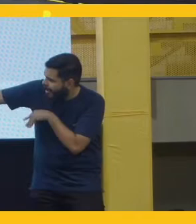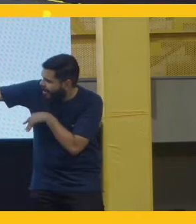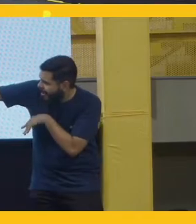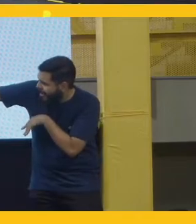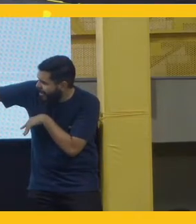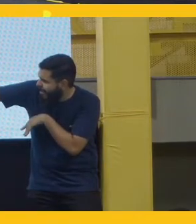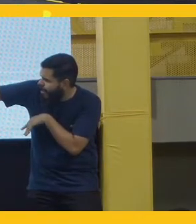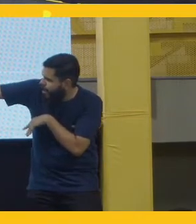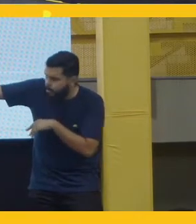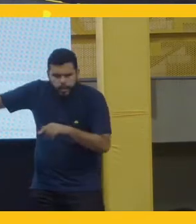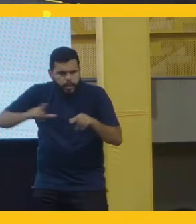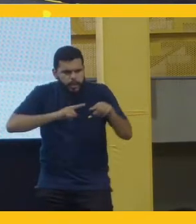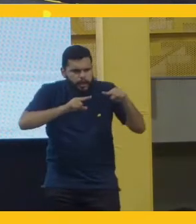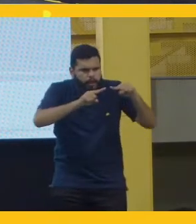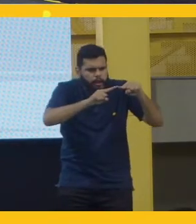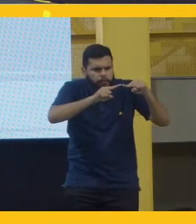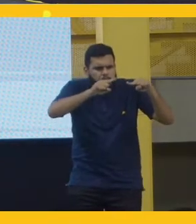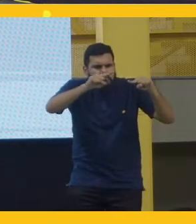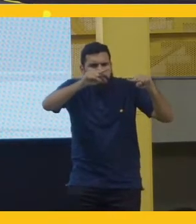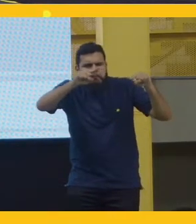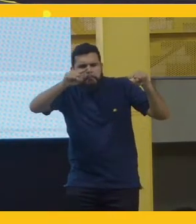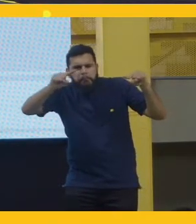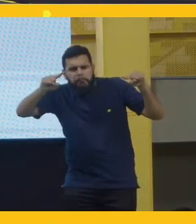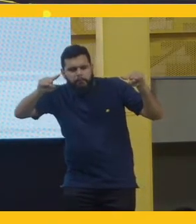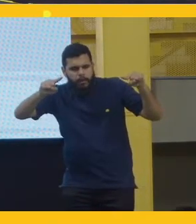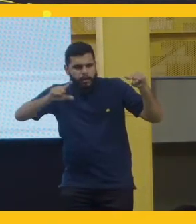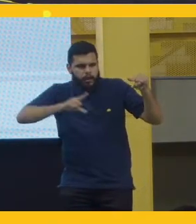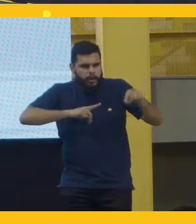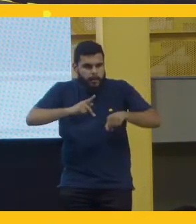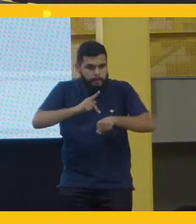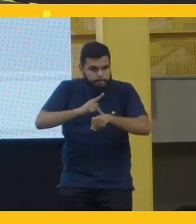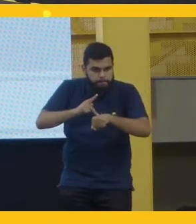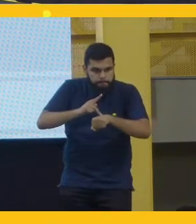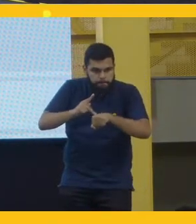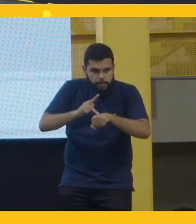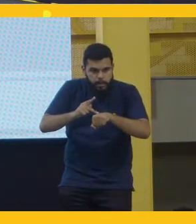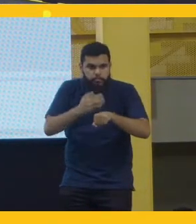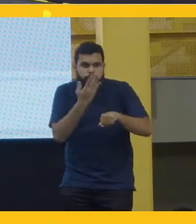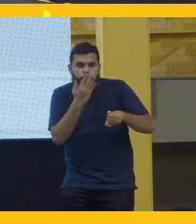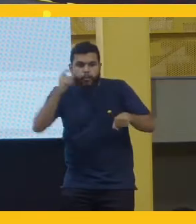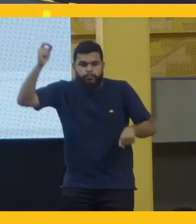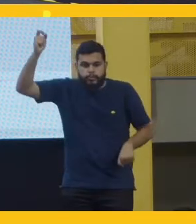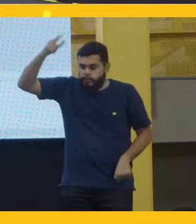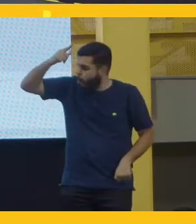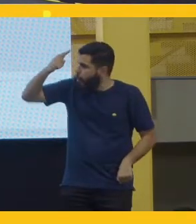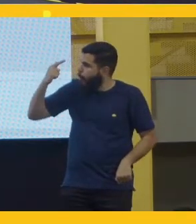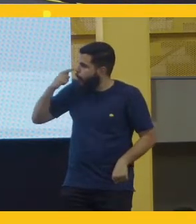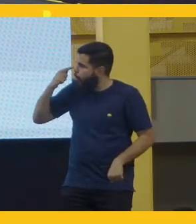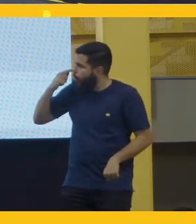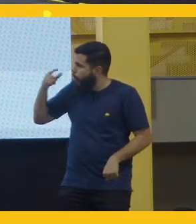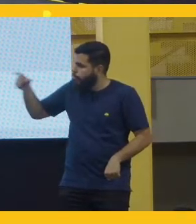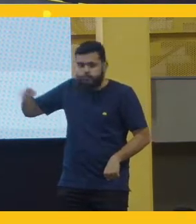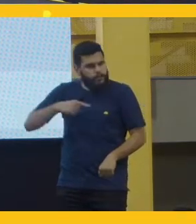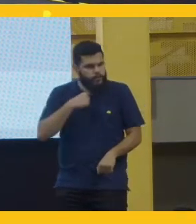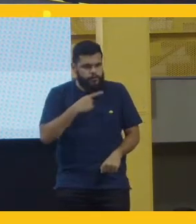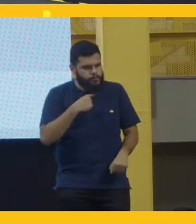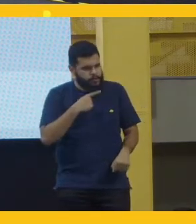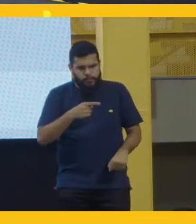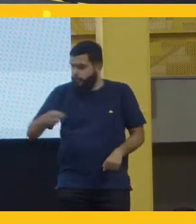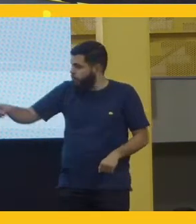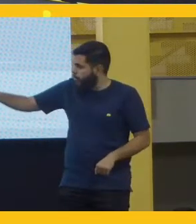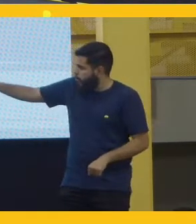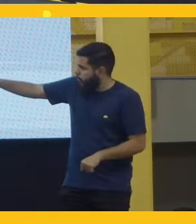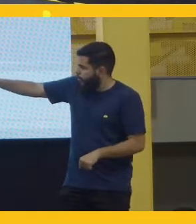uma bagunça bem aqui, ó, entre o asfalto e o solo arenoso. Não deu.